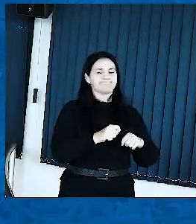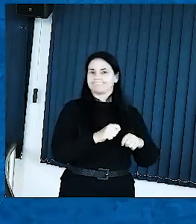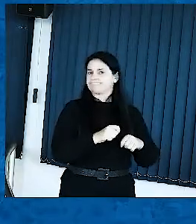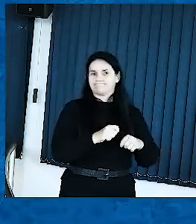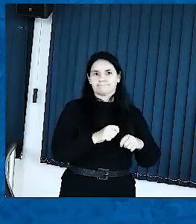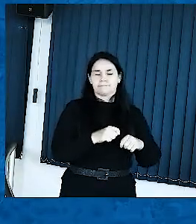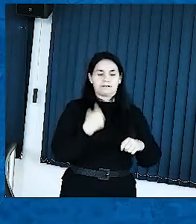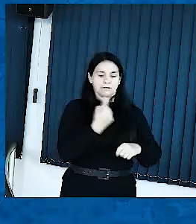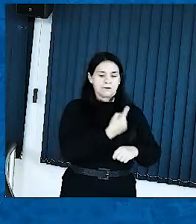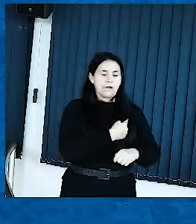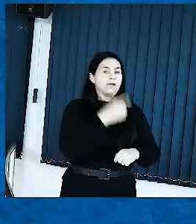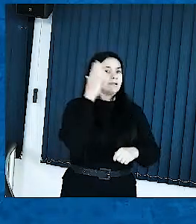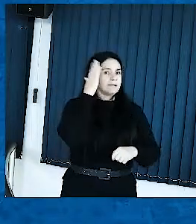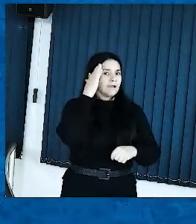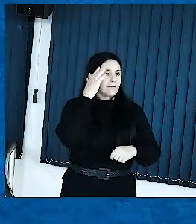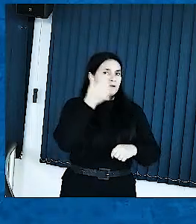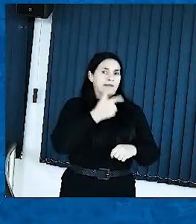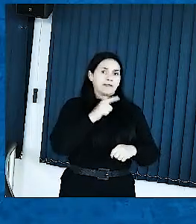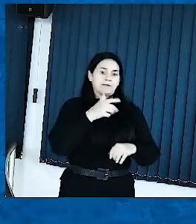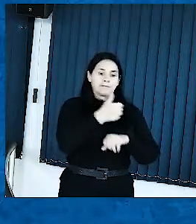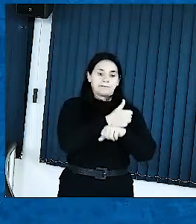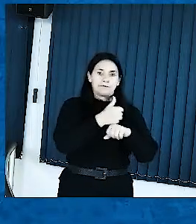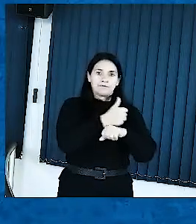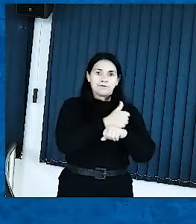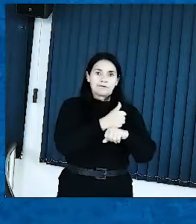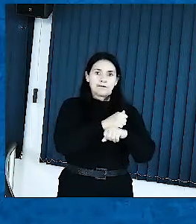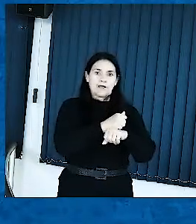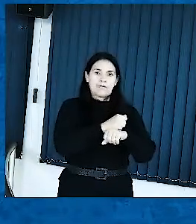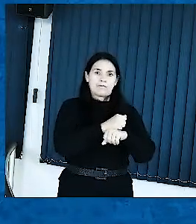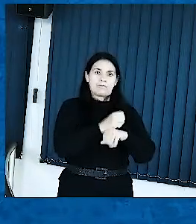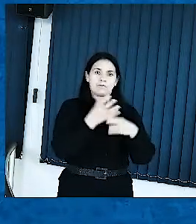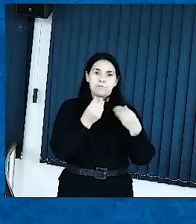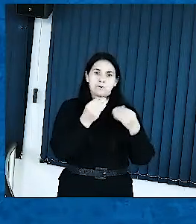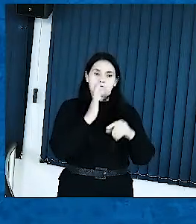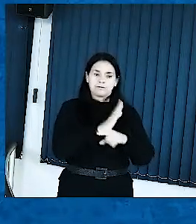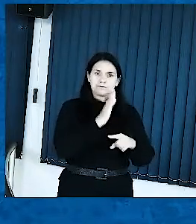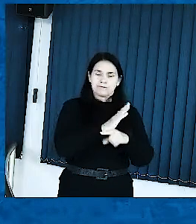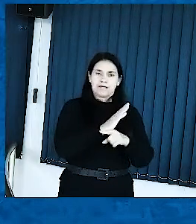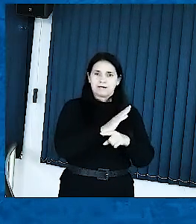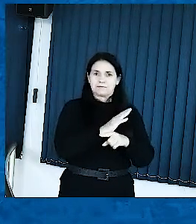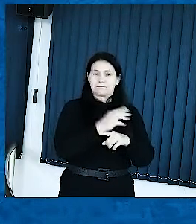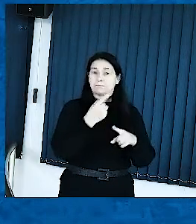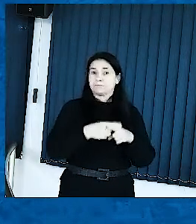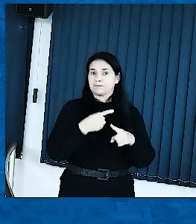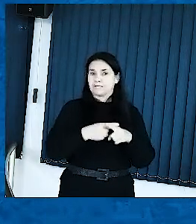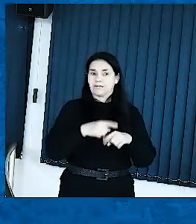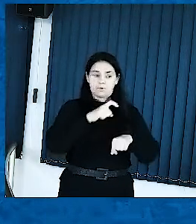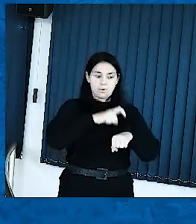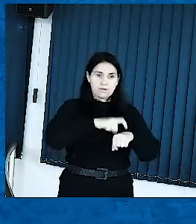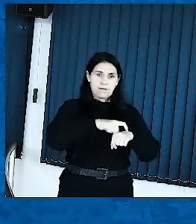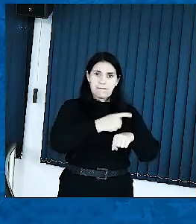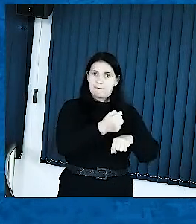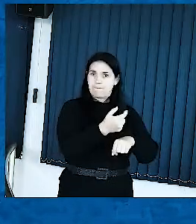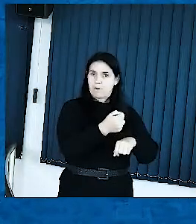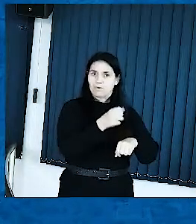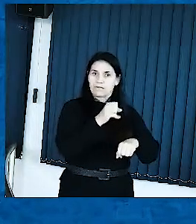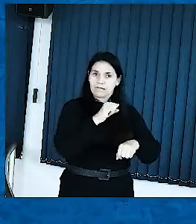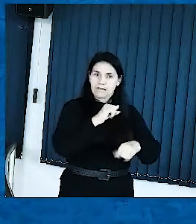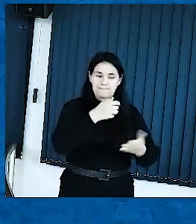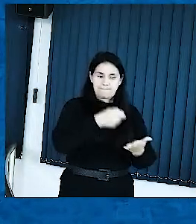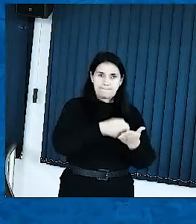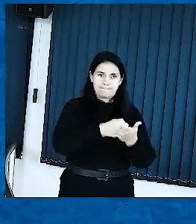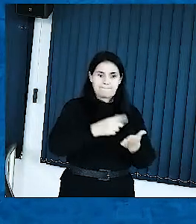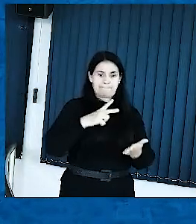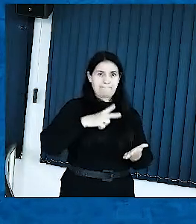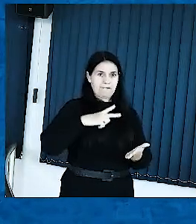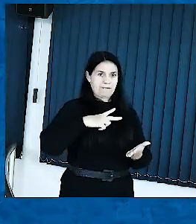tem tantos profissionais que possam atender toda essa demanda. O tempo é pouco. Se for pagar particular, muitas